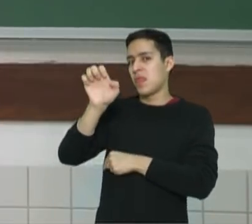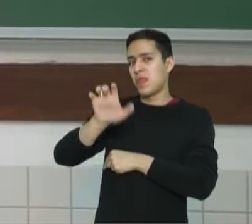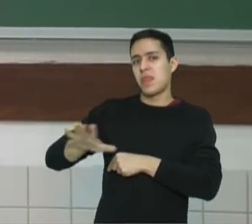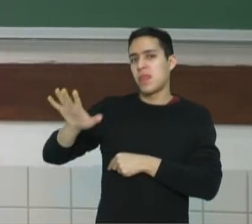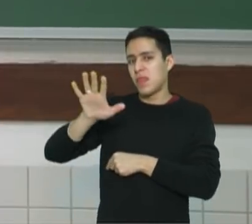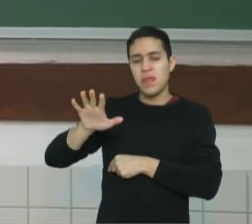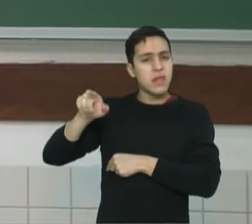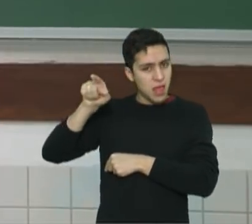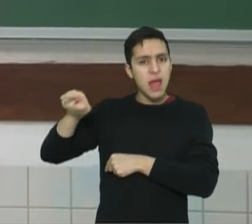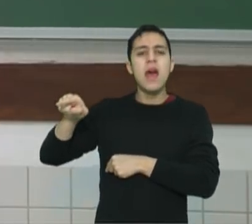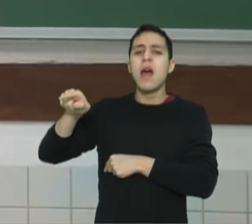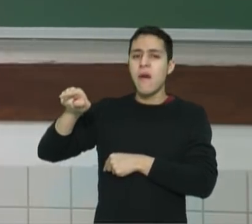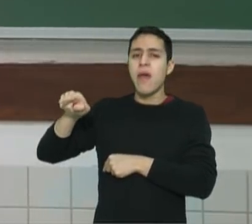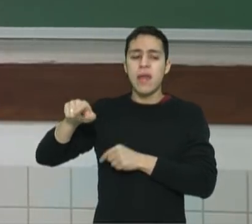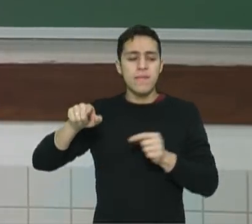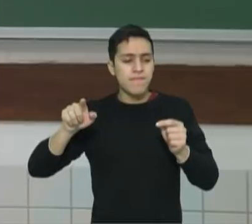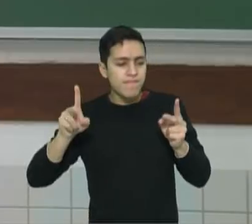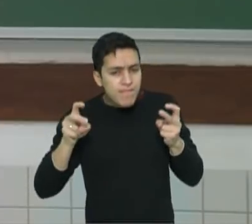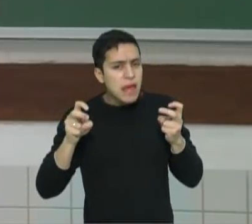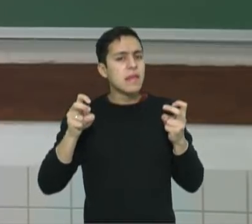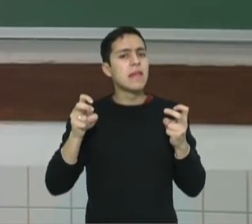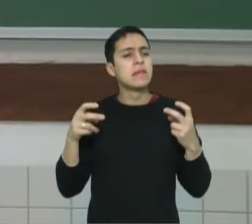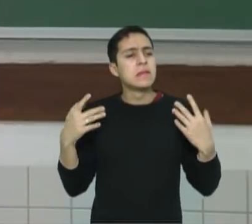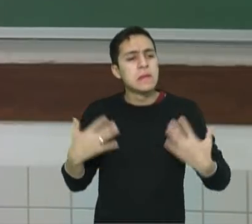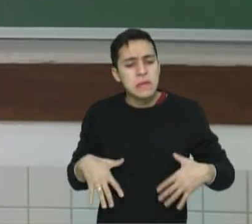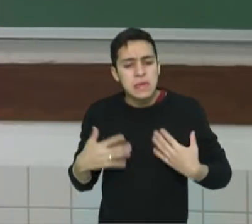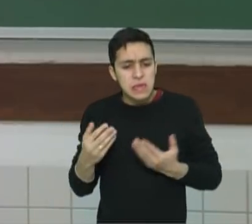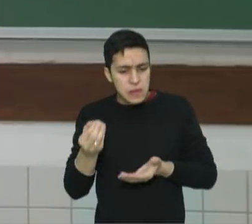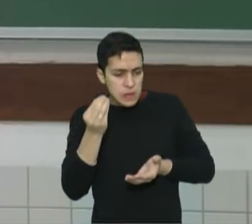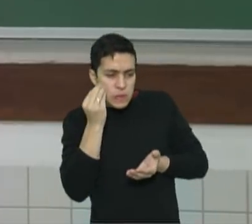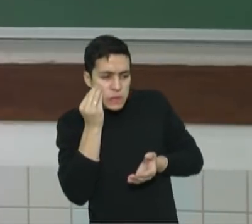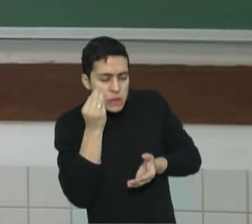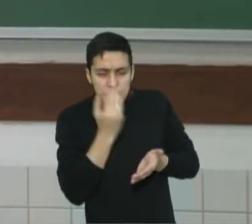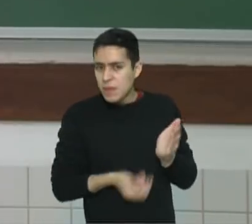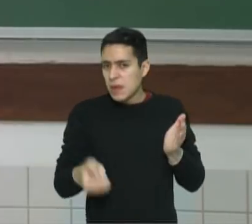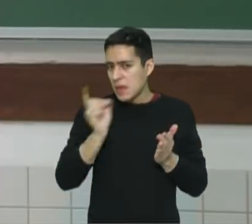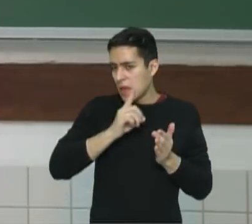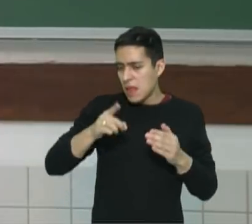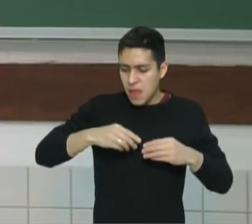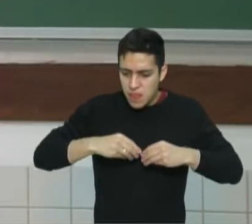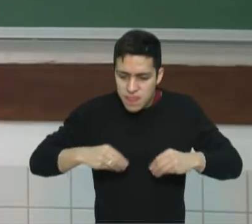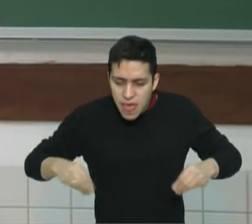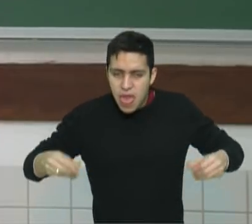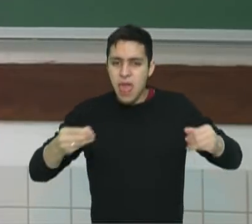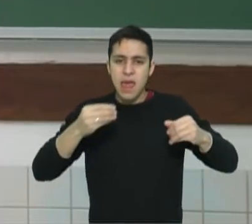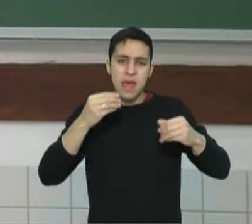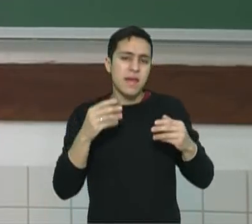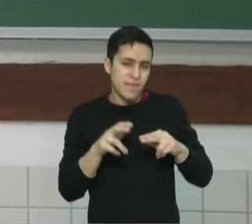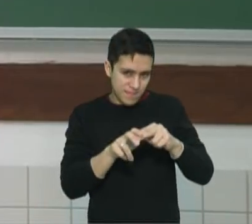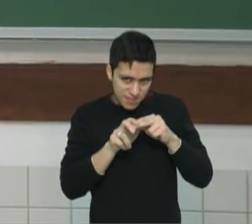que estão perdendo terreno e elas tentam não perder esse terreno. Por isso até que a gente percebe em termos de